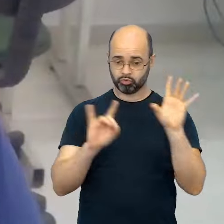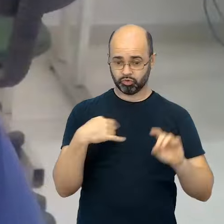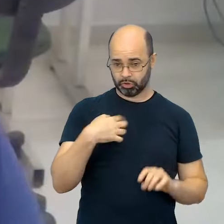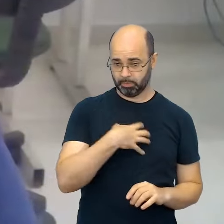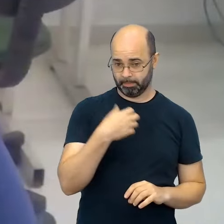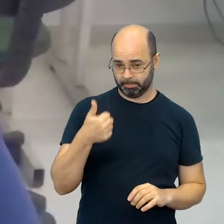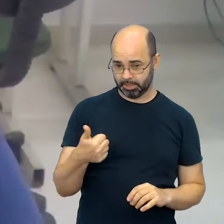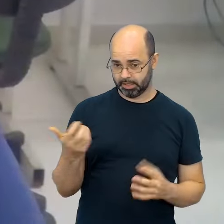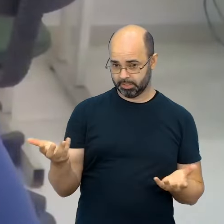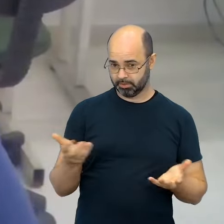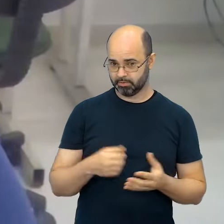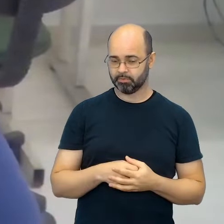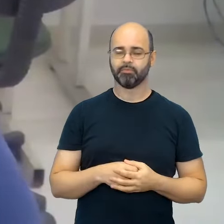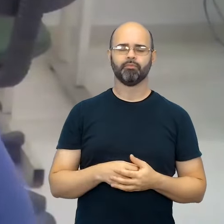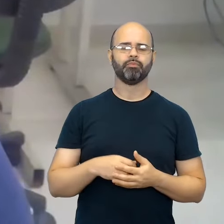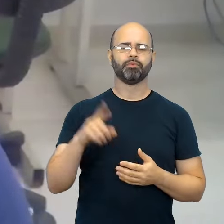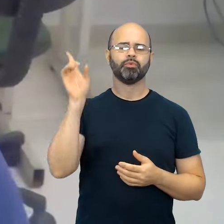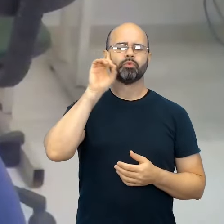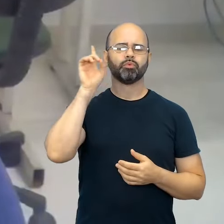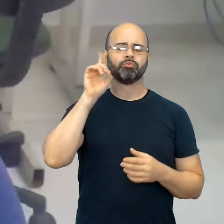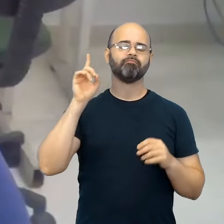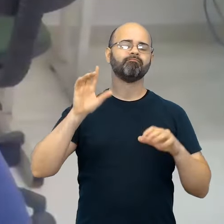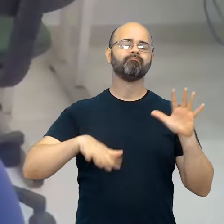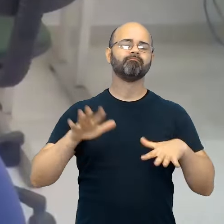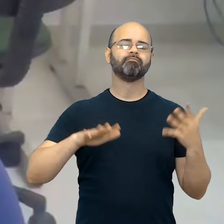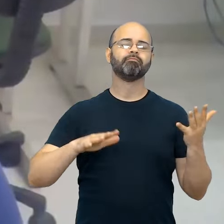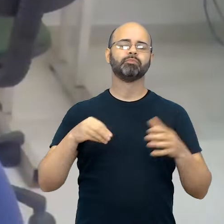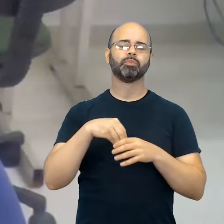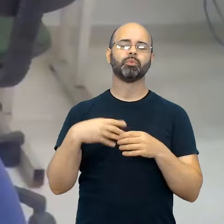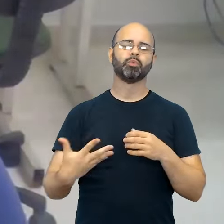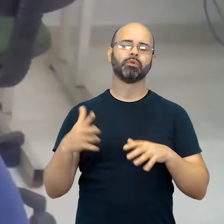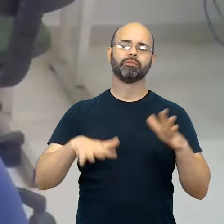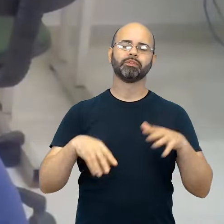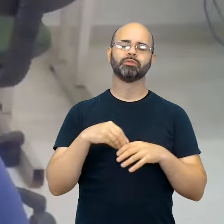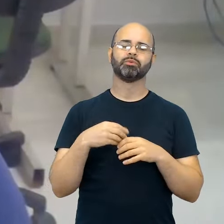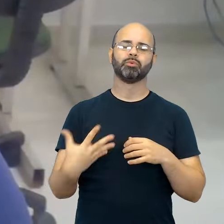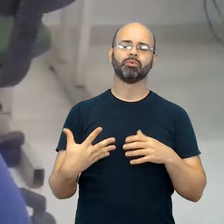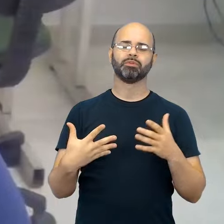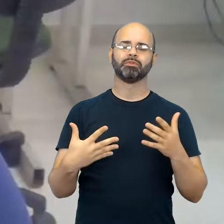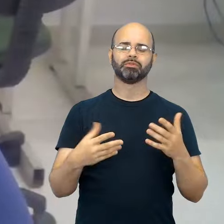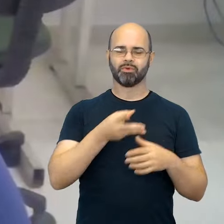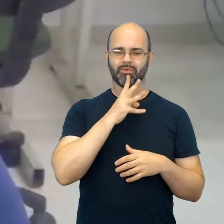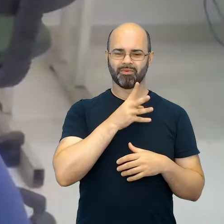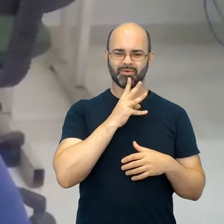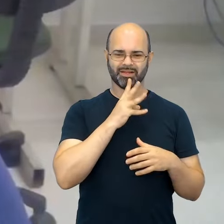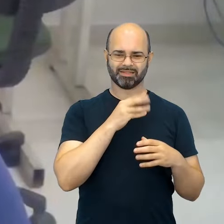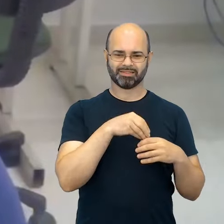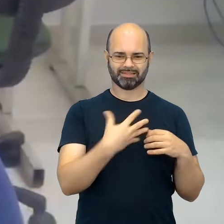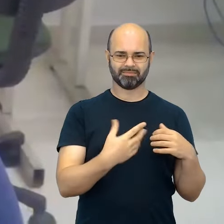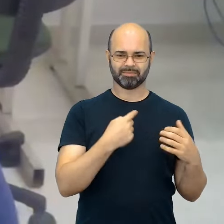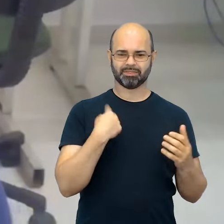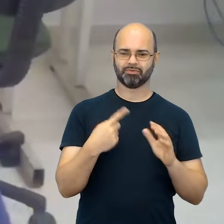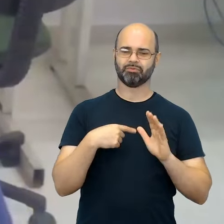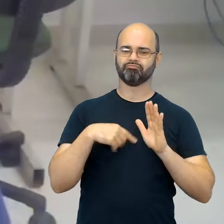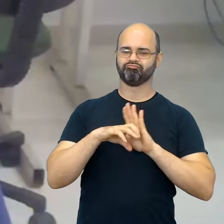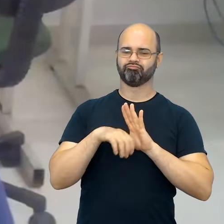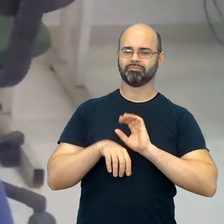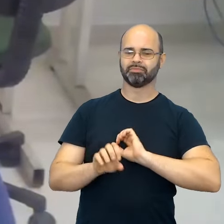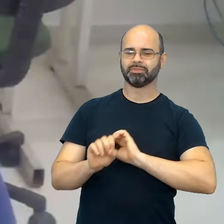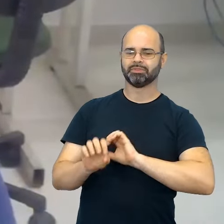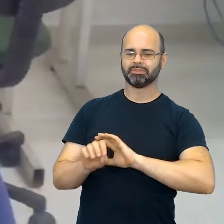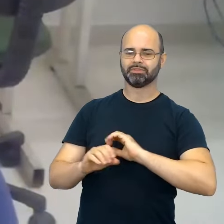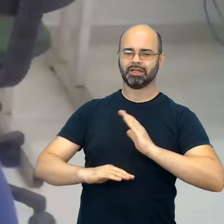meus alunos todo dia estão bem? Depende do conteúdo, tem conteúdos, né, objetos de conhecimento a serem trabalhados e desenvolvidos